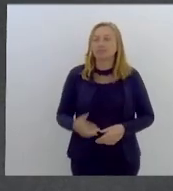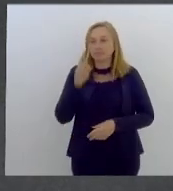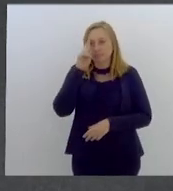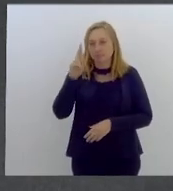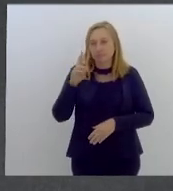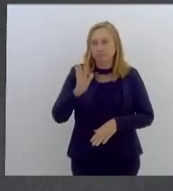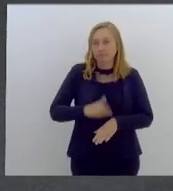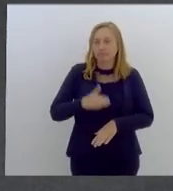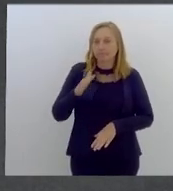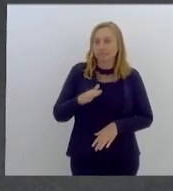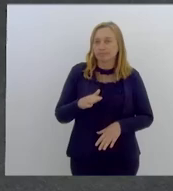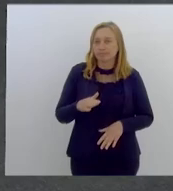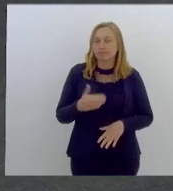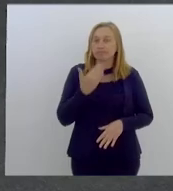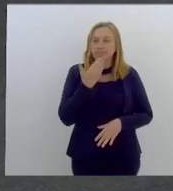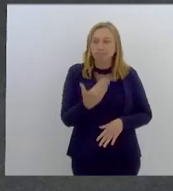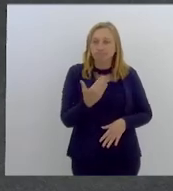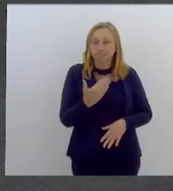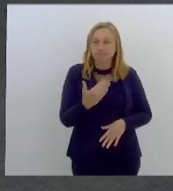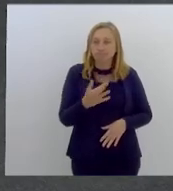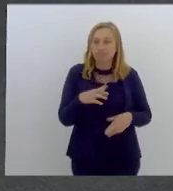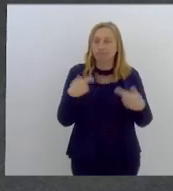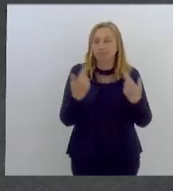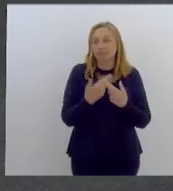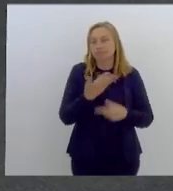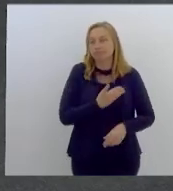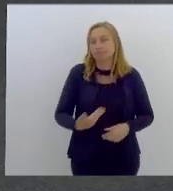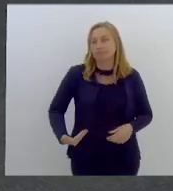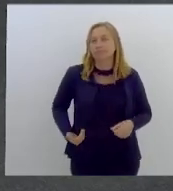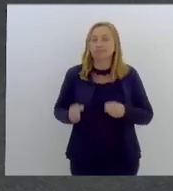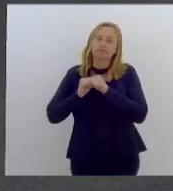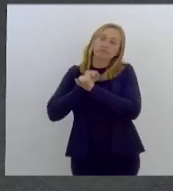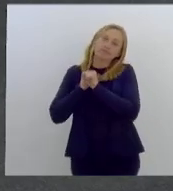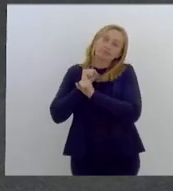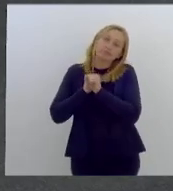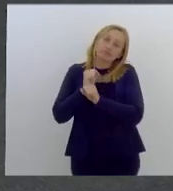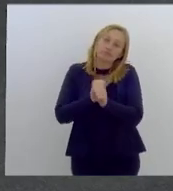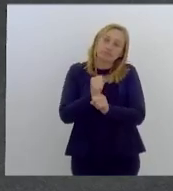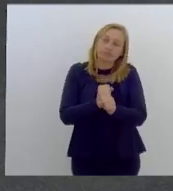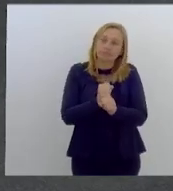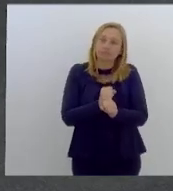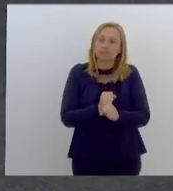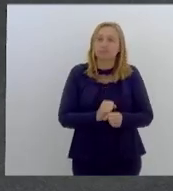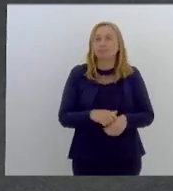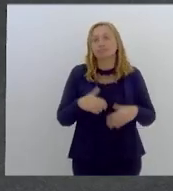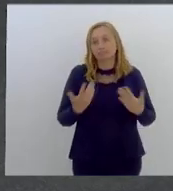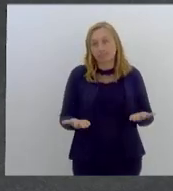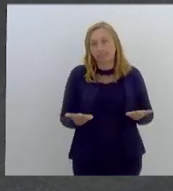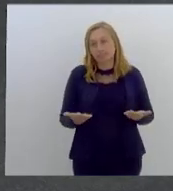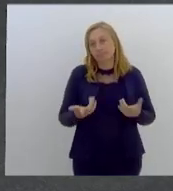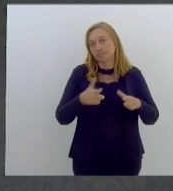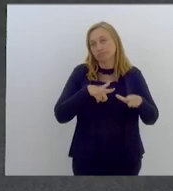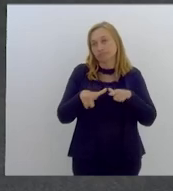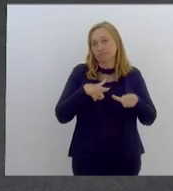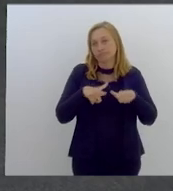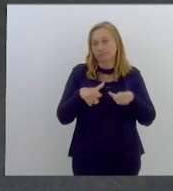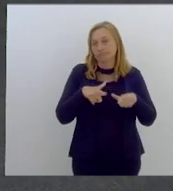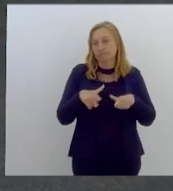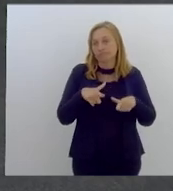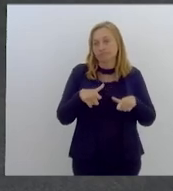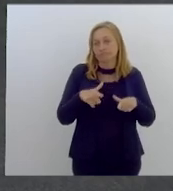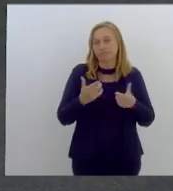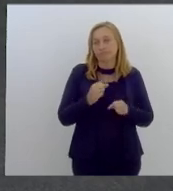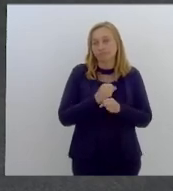mais solicita audiência pública há muitos anos. Então, a gente trabalha